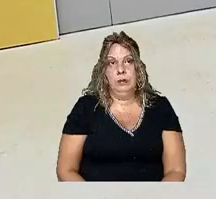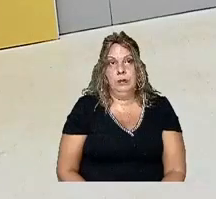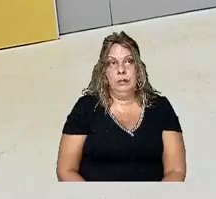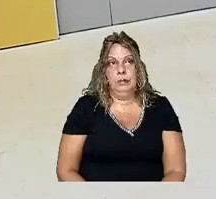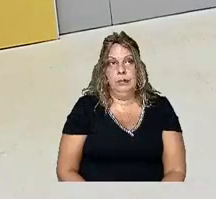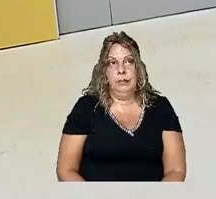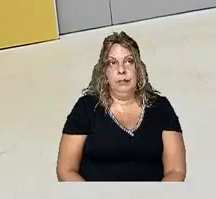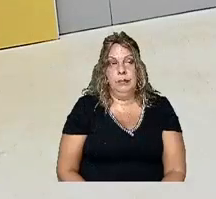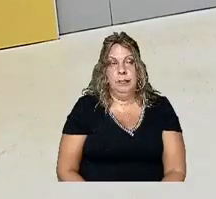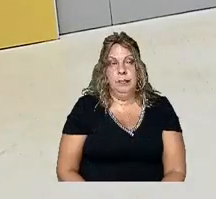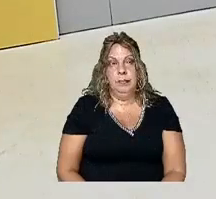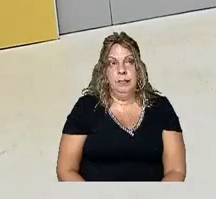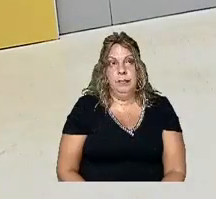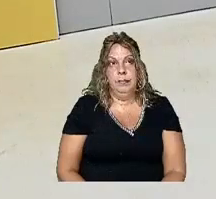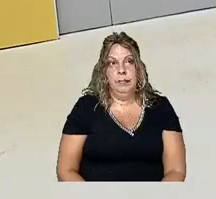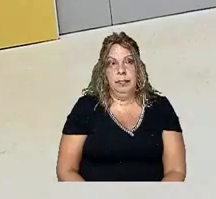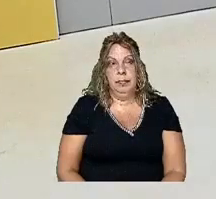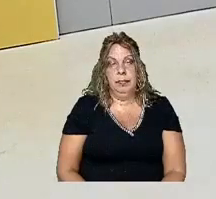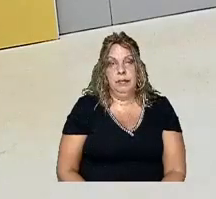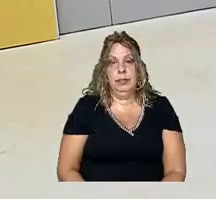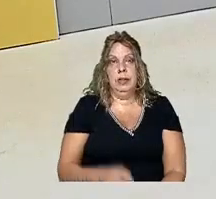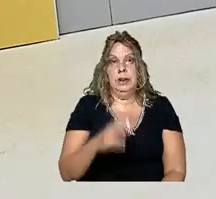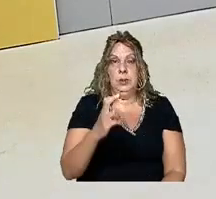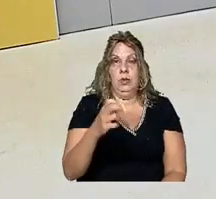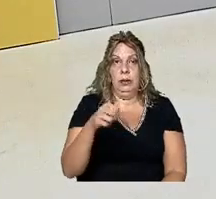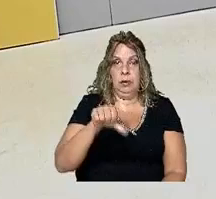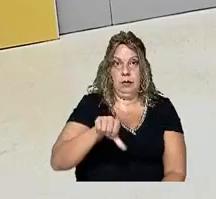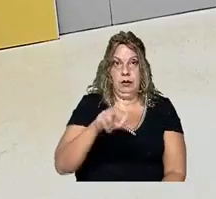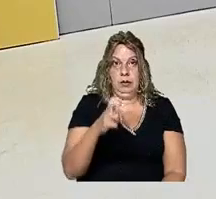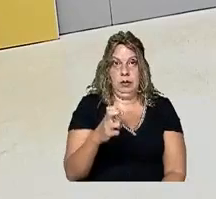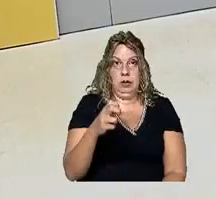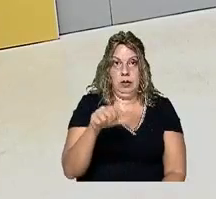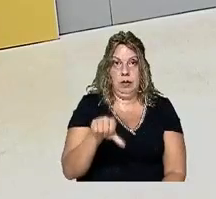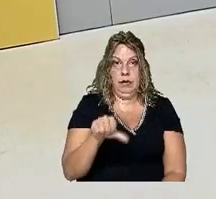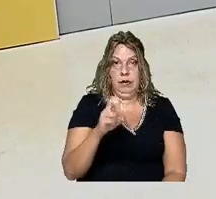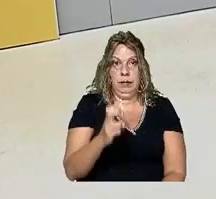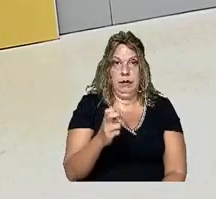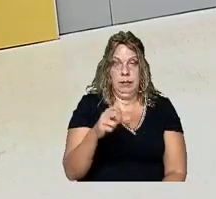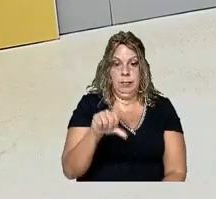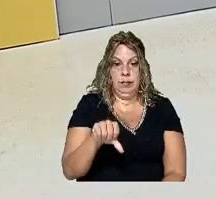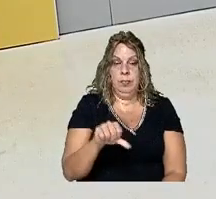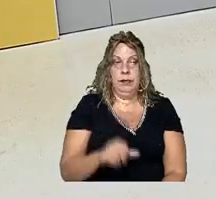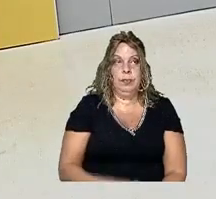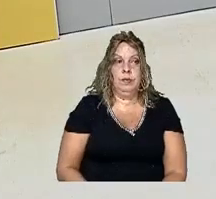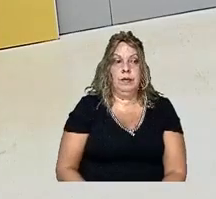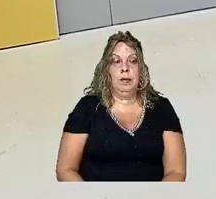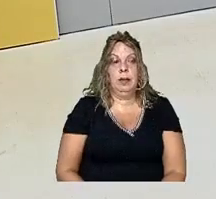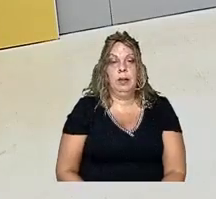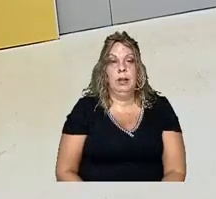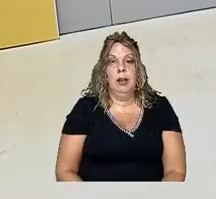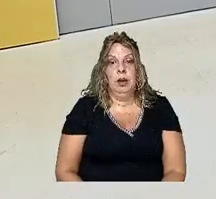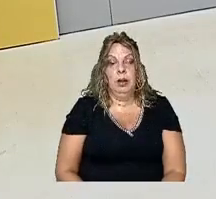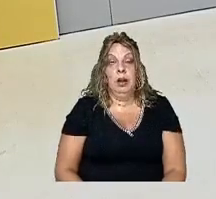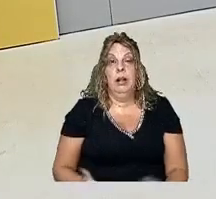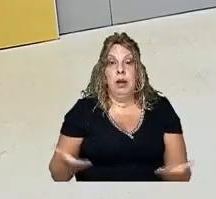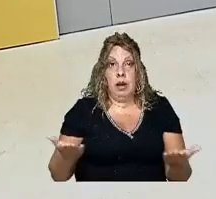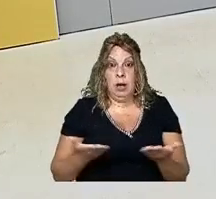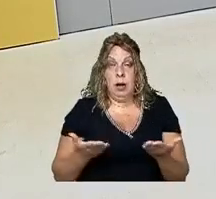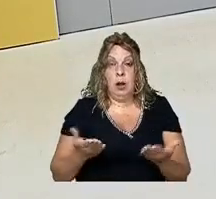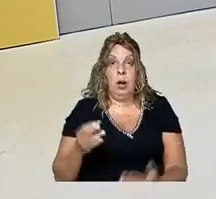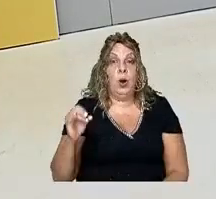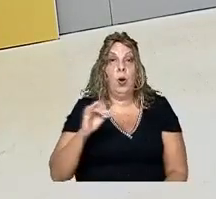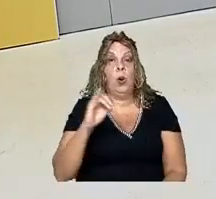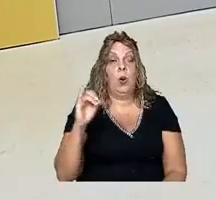marque o 43, marcou, vamos com 59, 59, 59, alô Poço Verde, Lari, Menezes